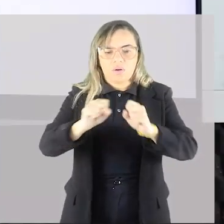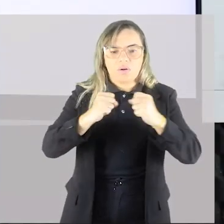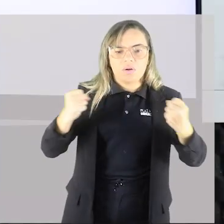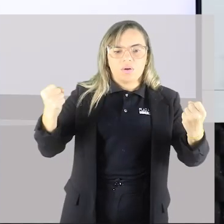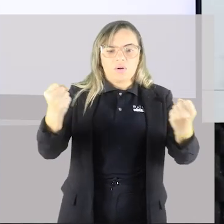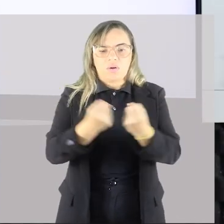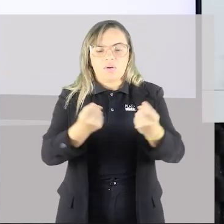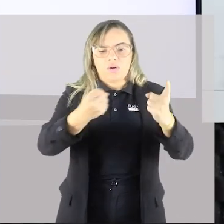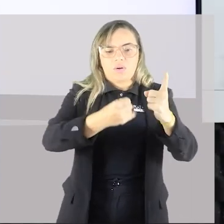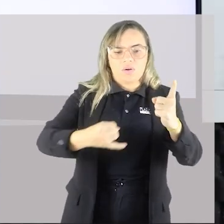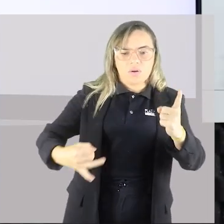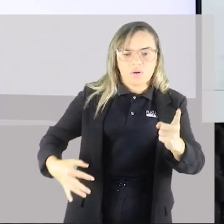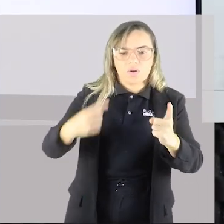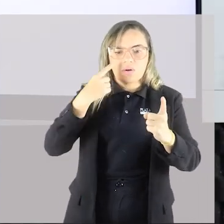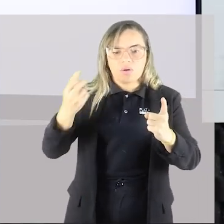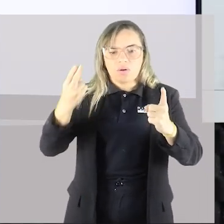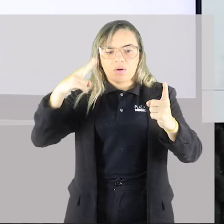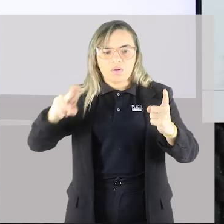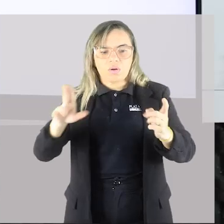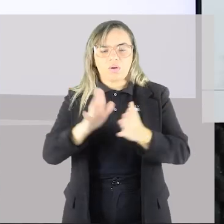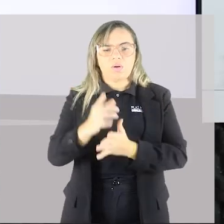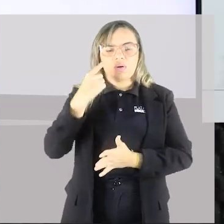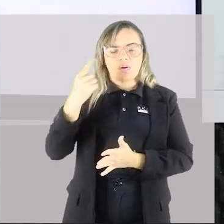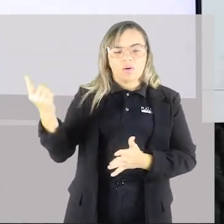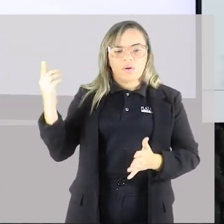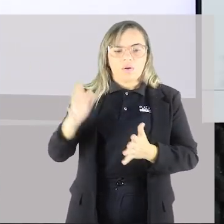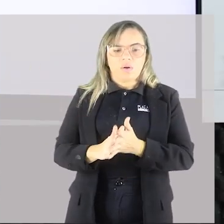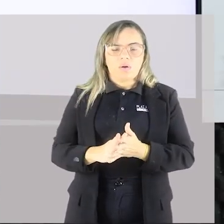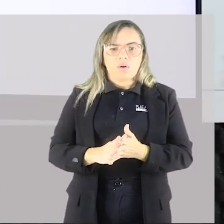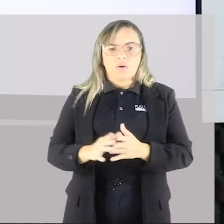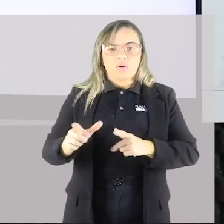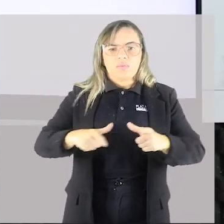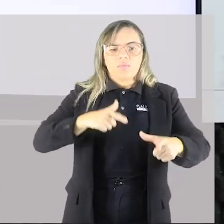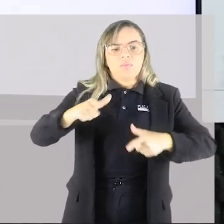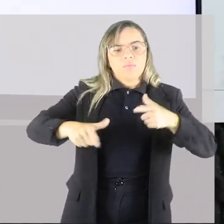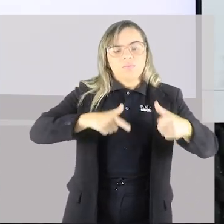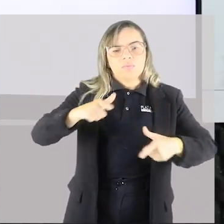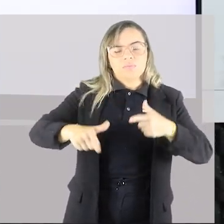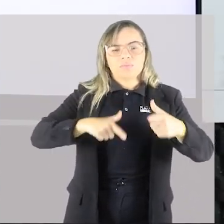essa descrição denominamos de, olha só, o trabalho